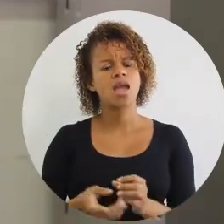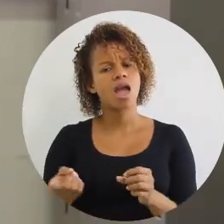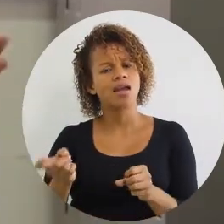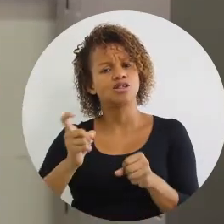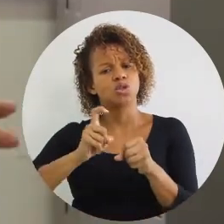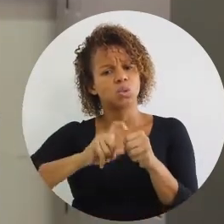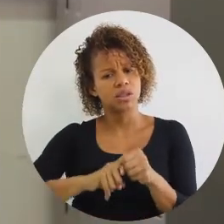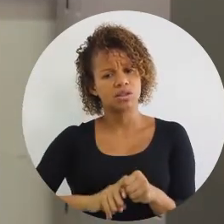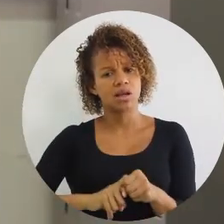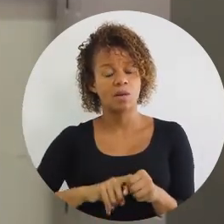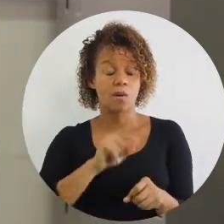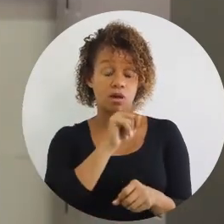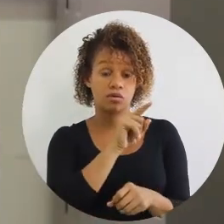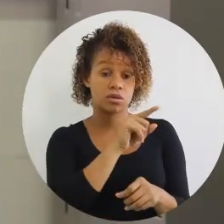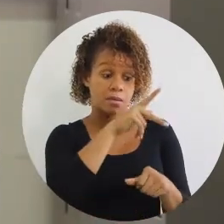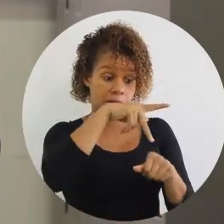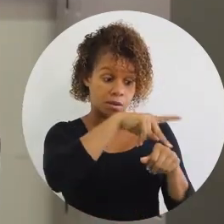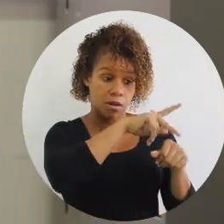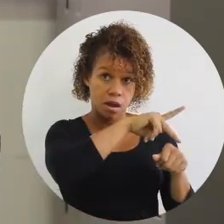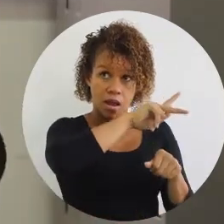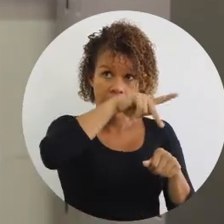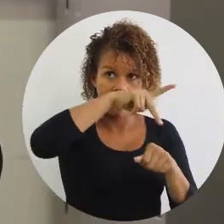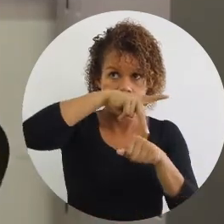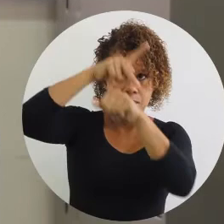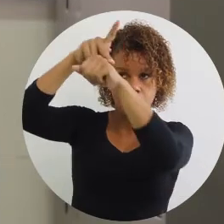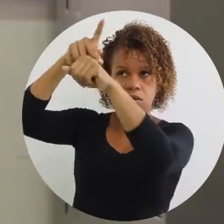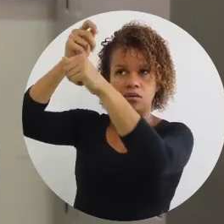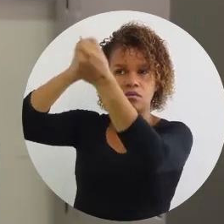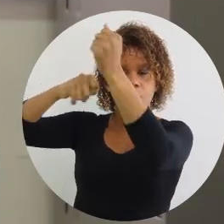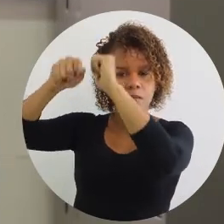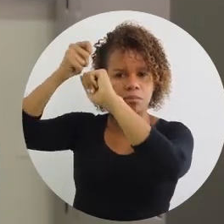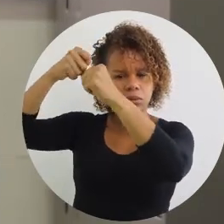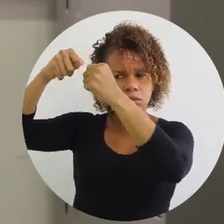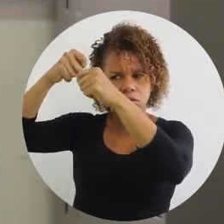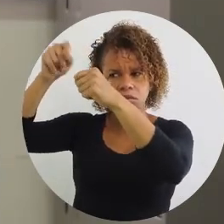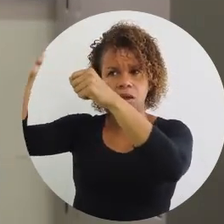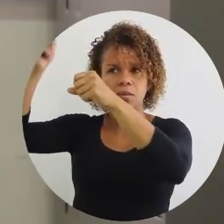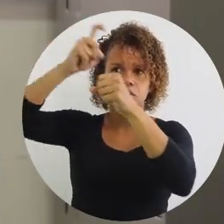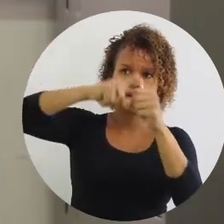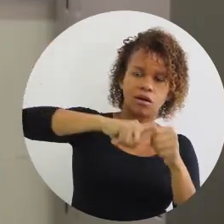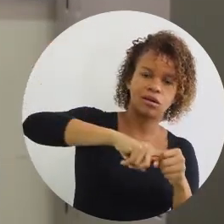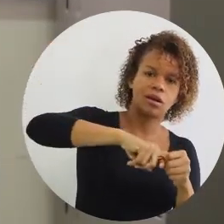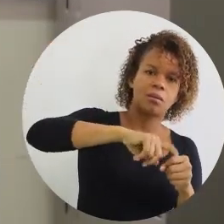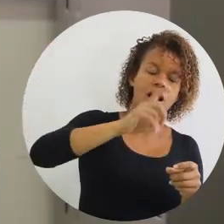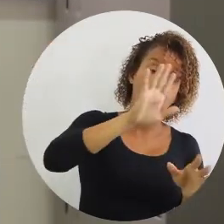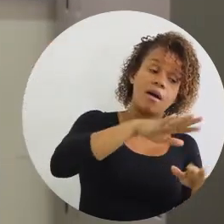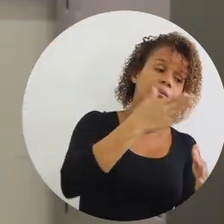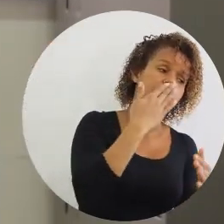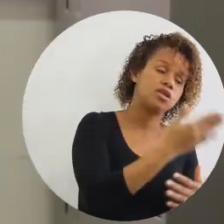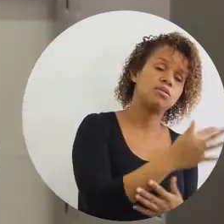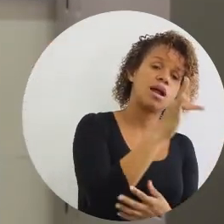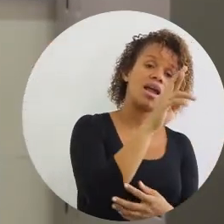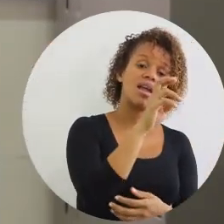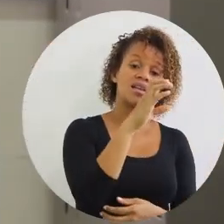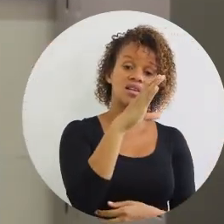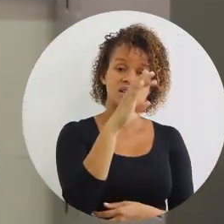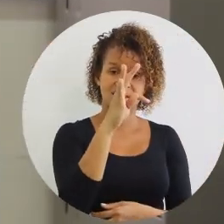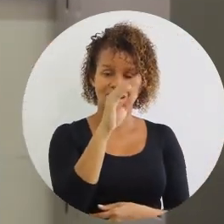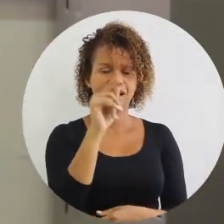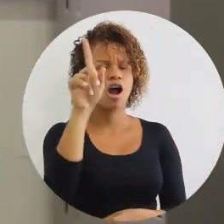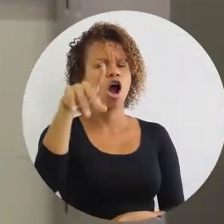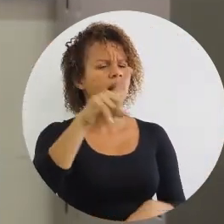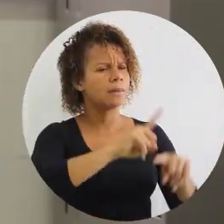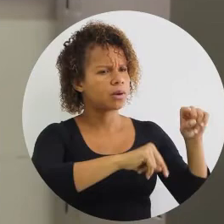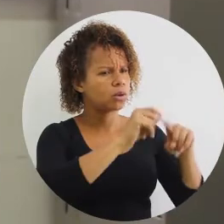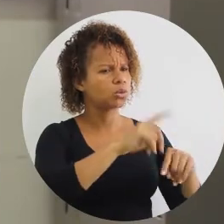você importa, fabrica, exporta e depois vai pedir para a Receita, olha, aquele produto, aquela